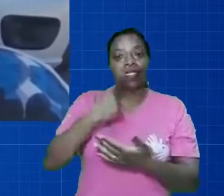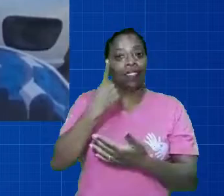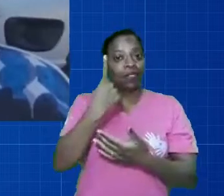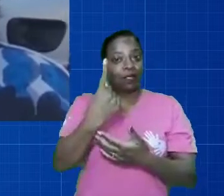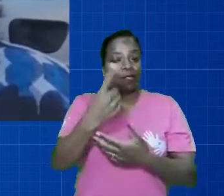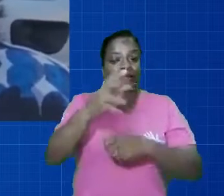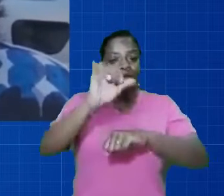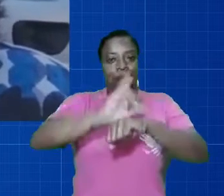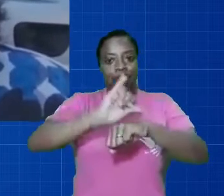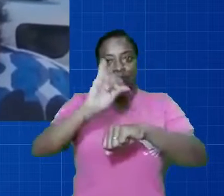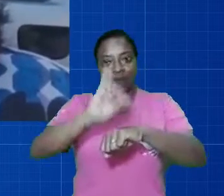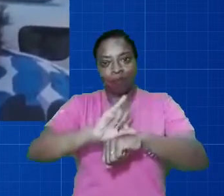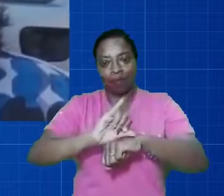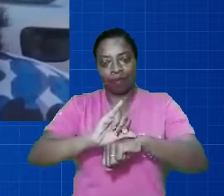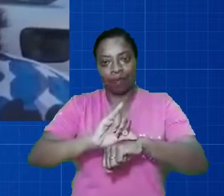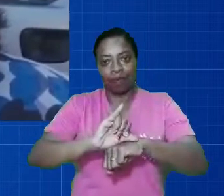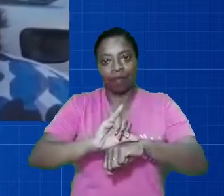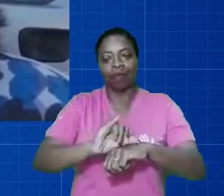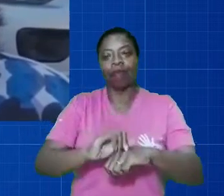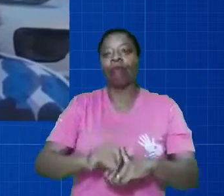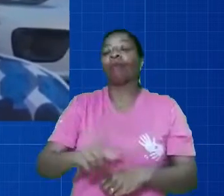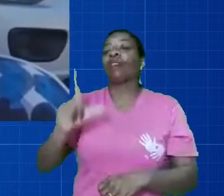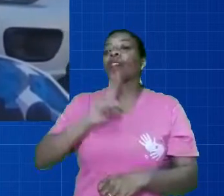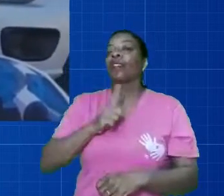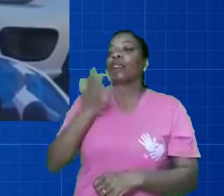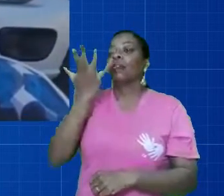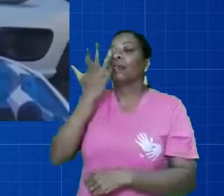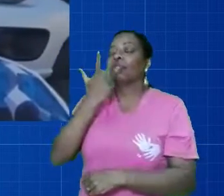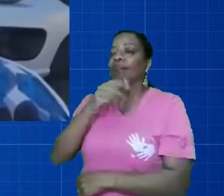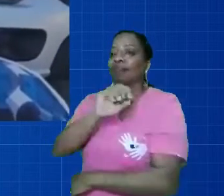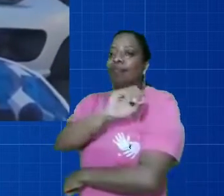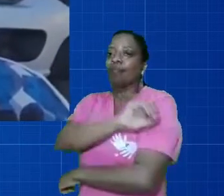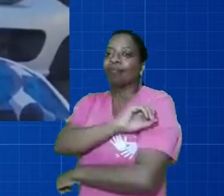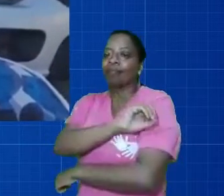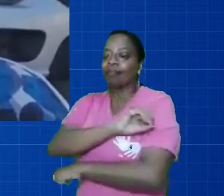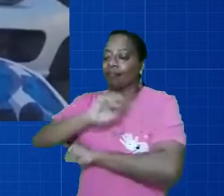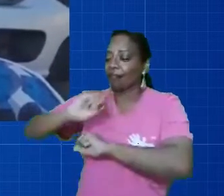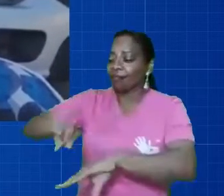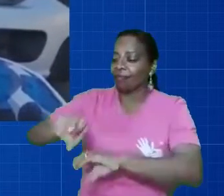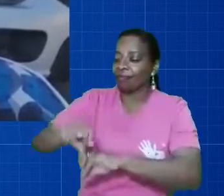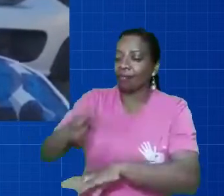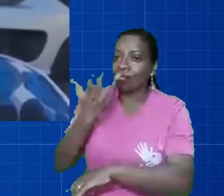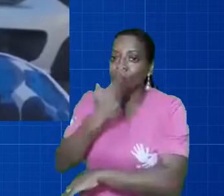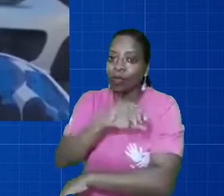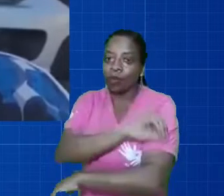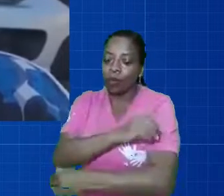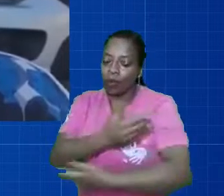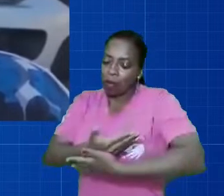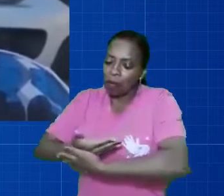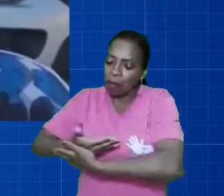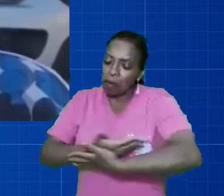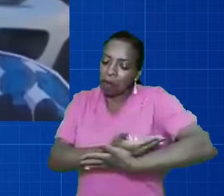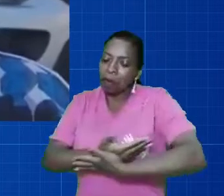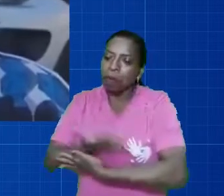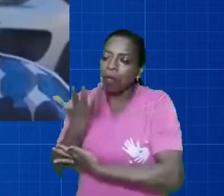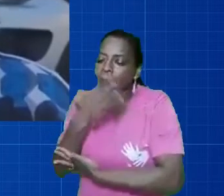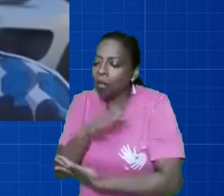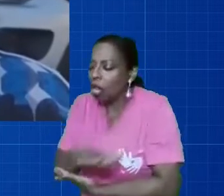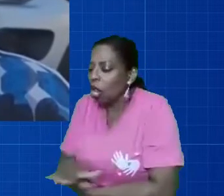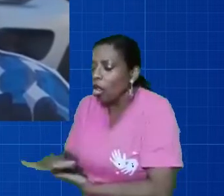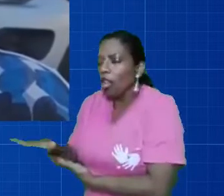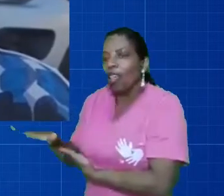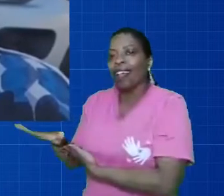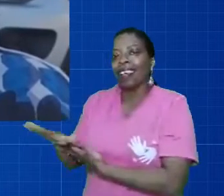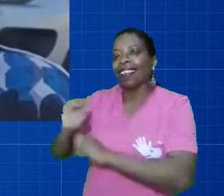no SEMEI, atendendo a educação infantil, atendendo bebês e crianças bem pequenas, com o ensino de arte, com